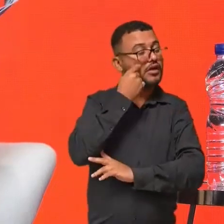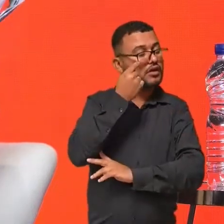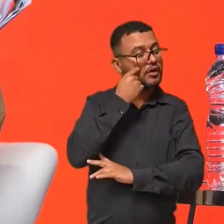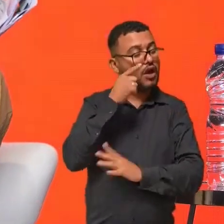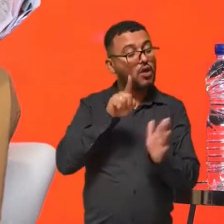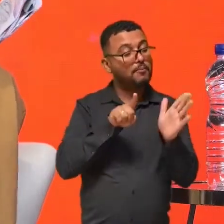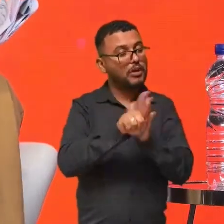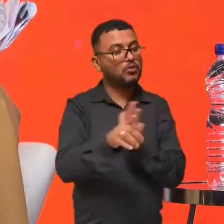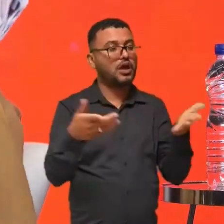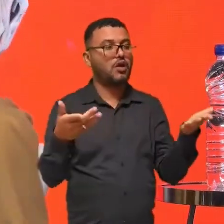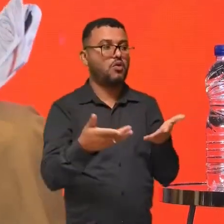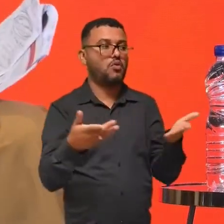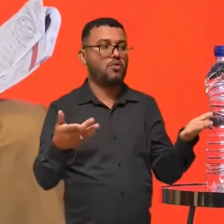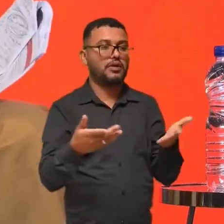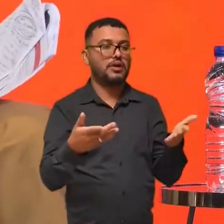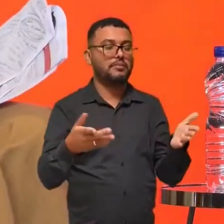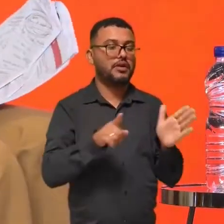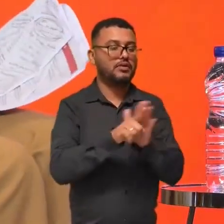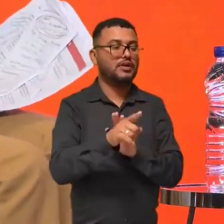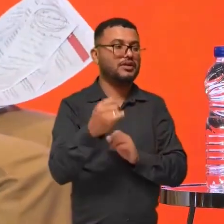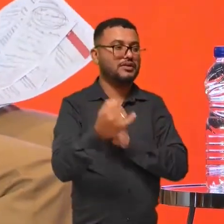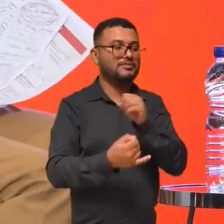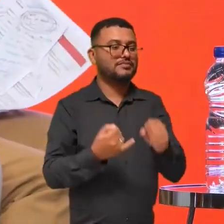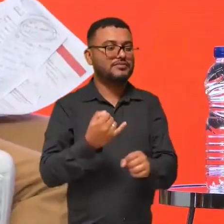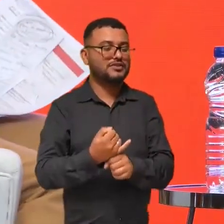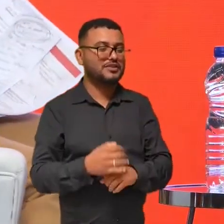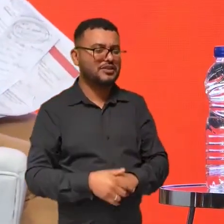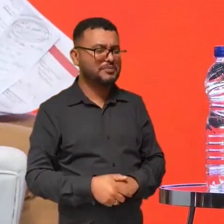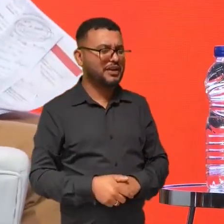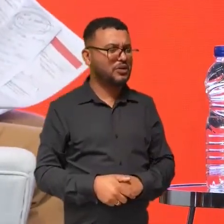online. Já temos a primeira aqui? Aninha?